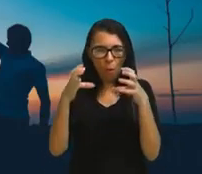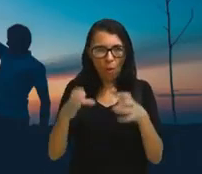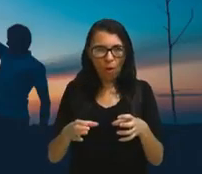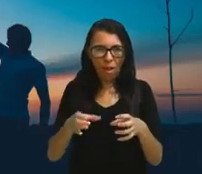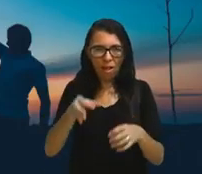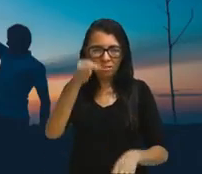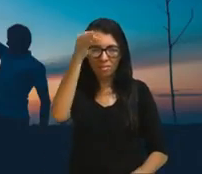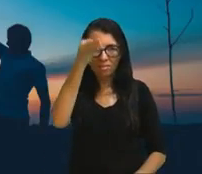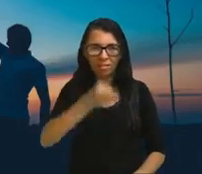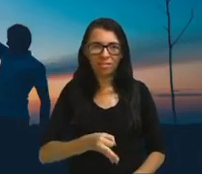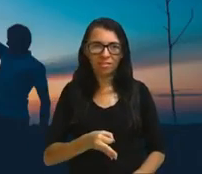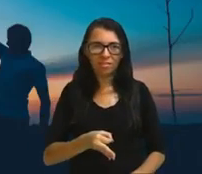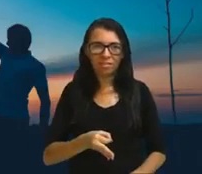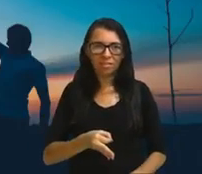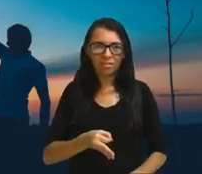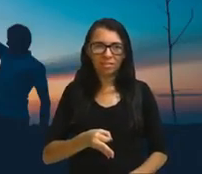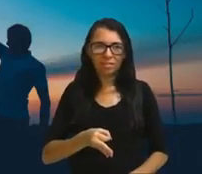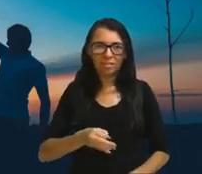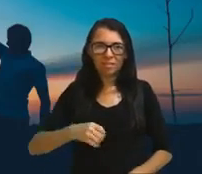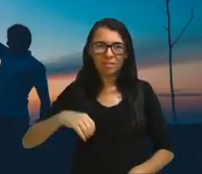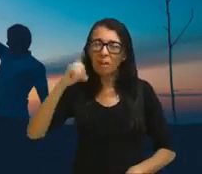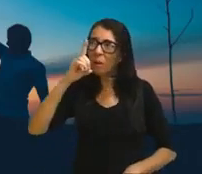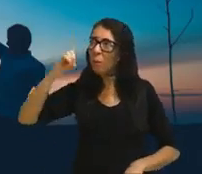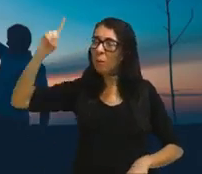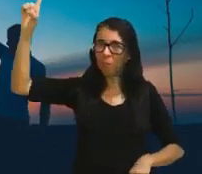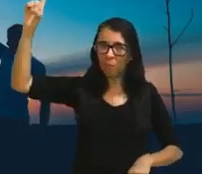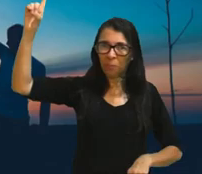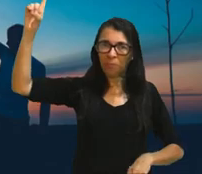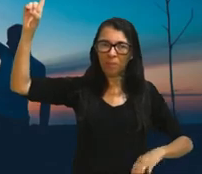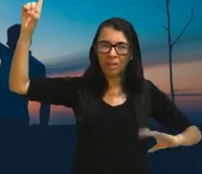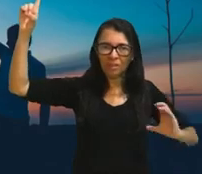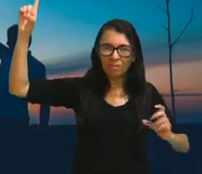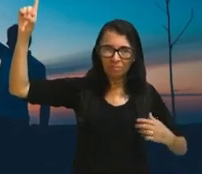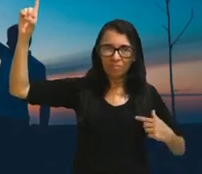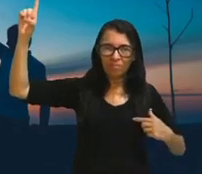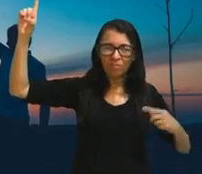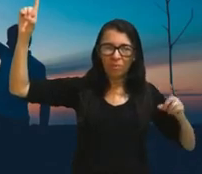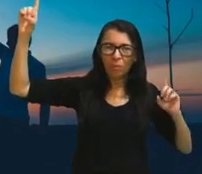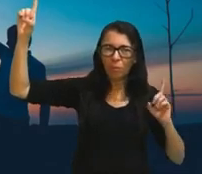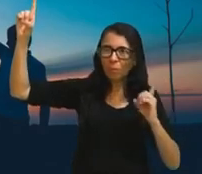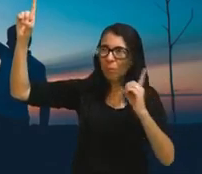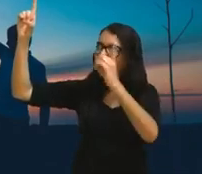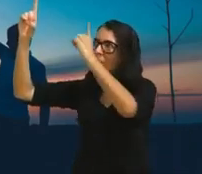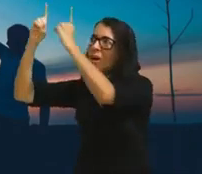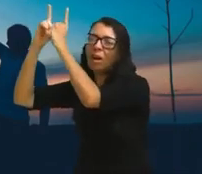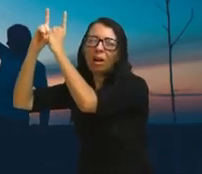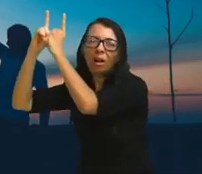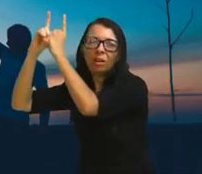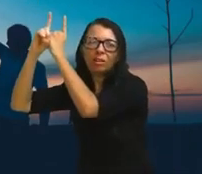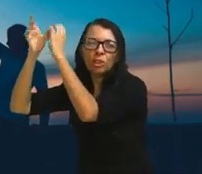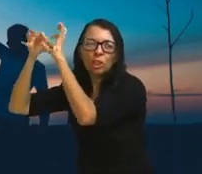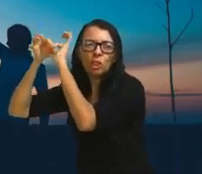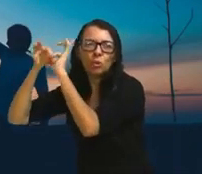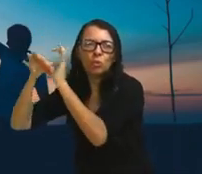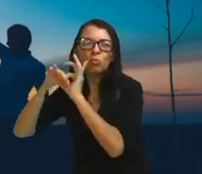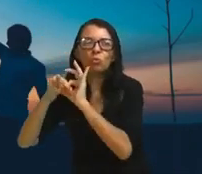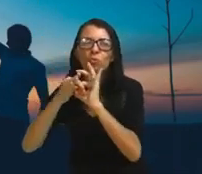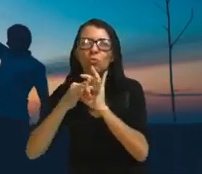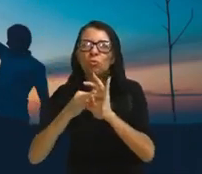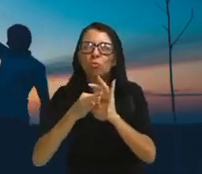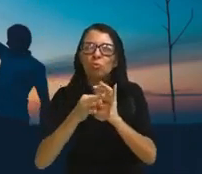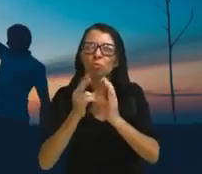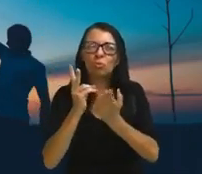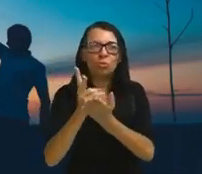Deus. Ele age com bondade. Mais uma vez quero ler esse texto para que você guarde essa palavra no